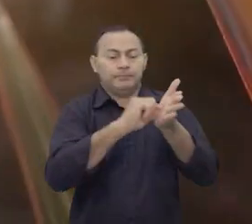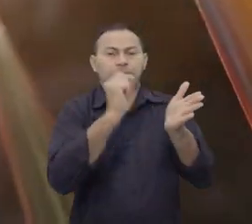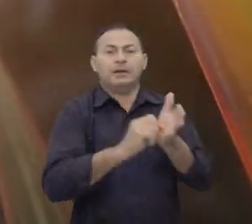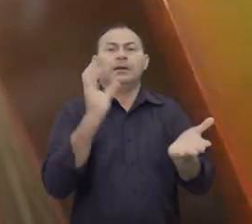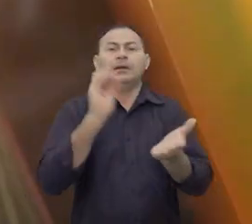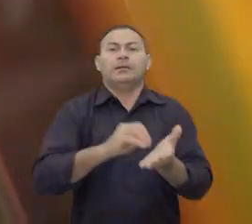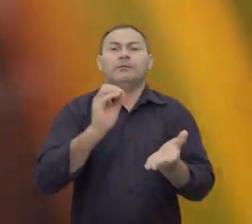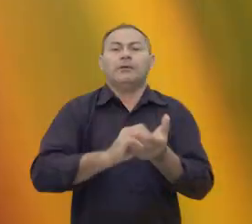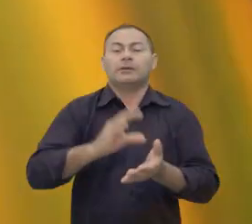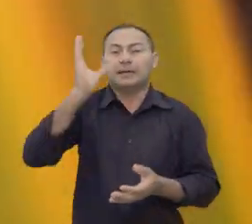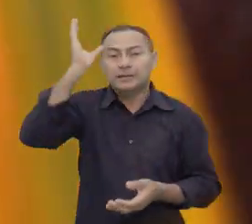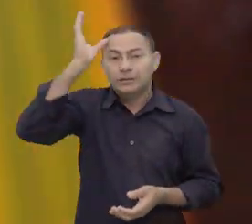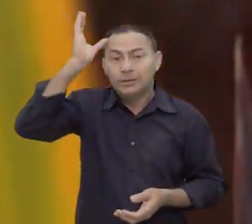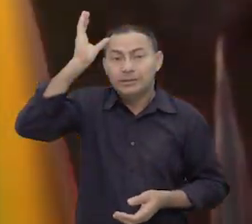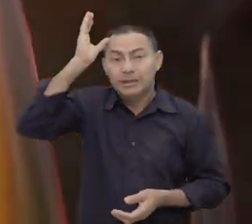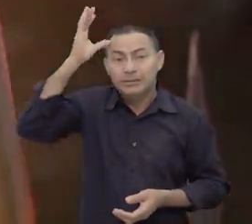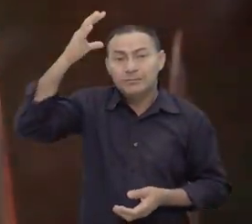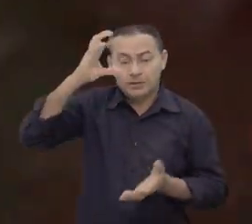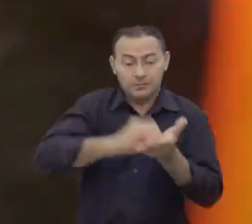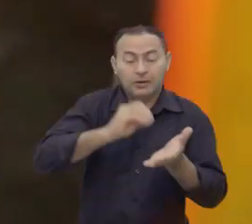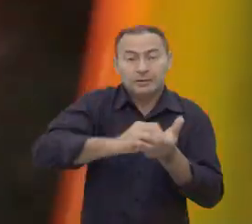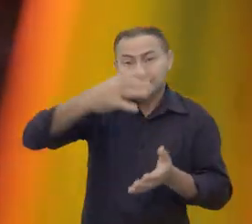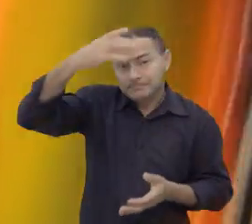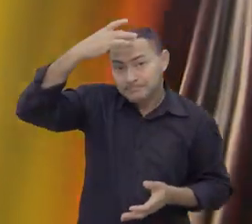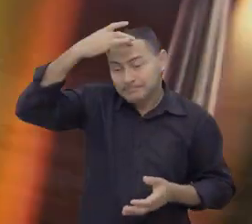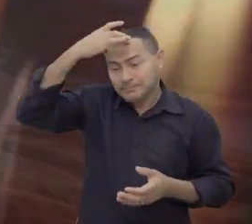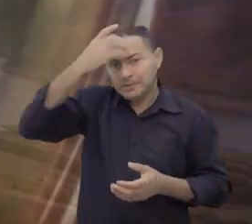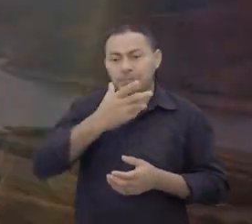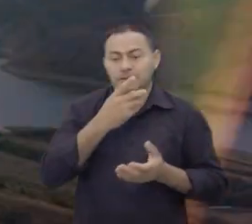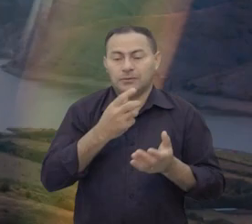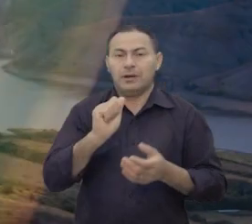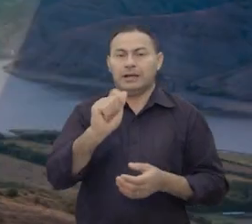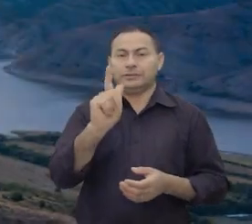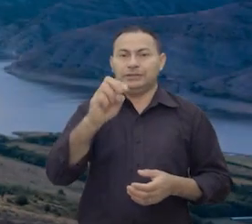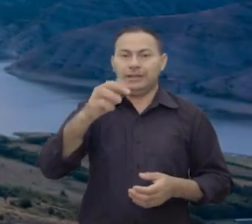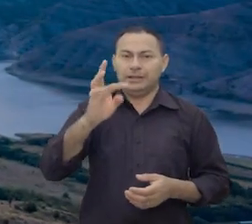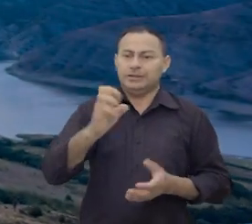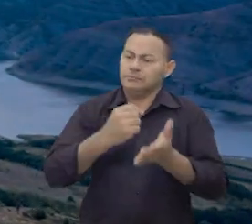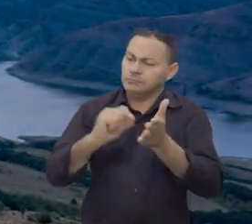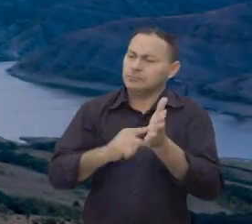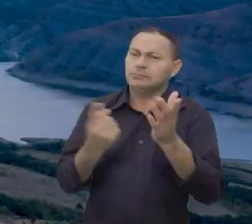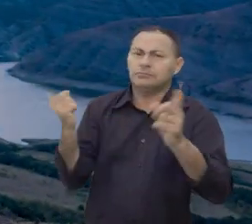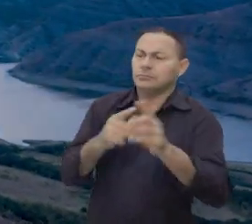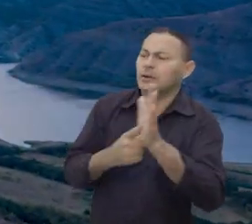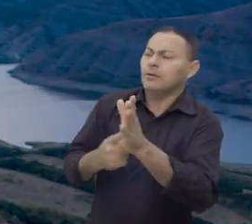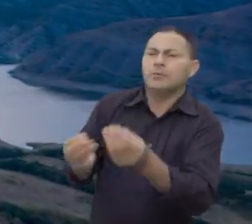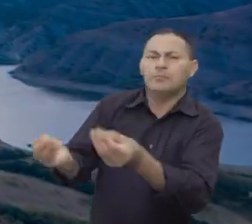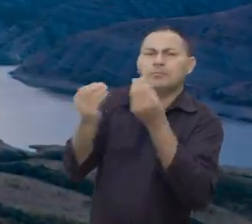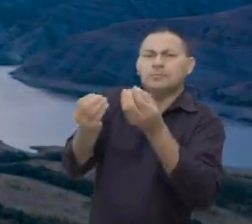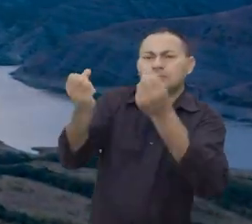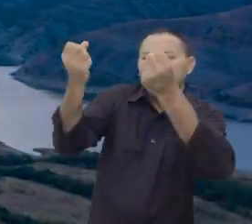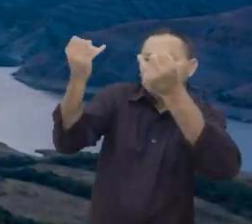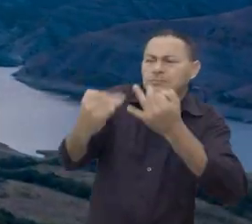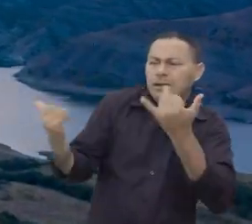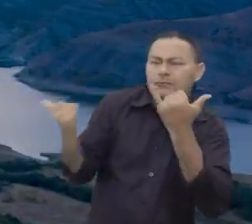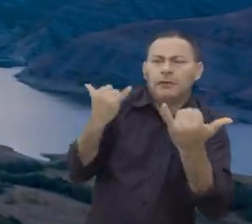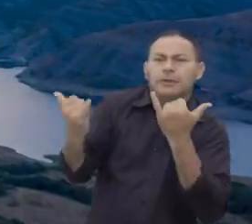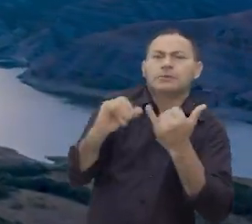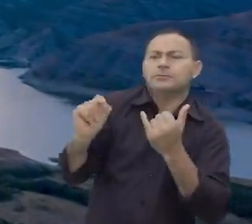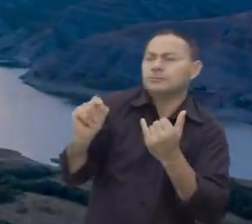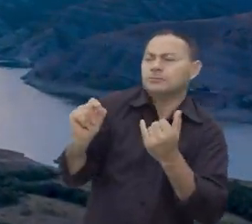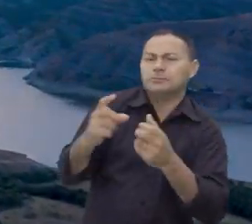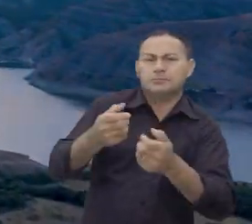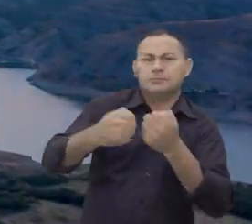escreveu falta de consciência. O agente escreveu de volta para ele e perguntou: o senhor pode me dar maiores